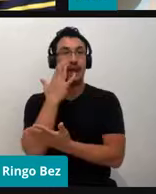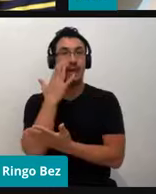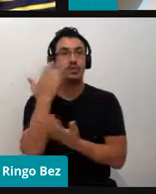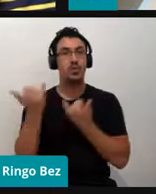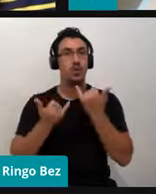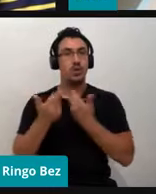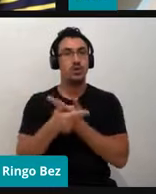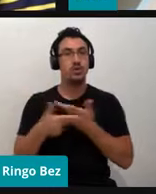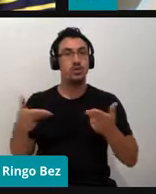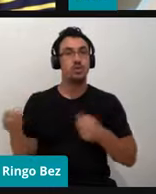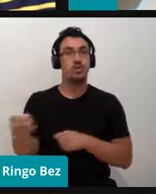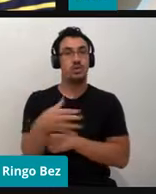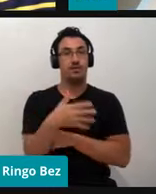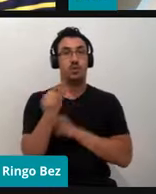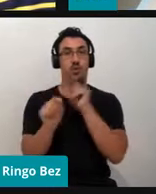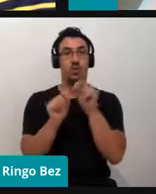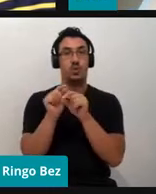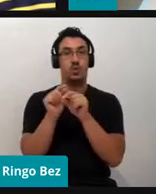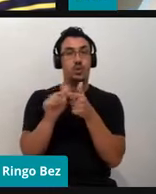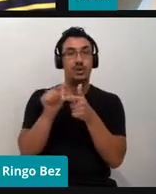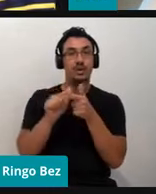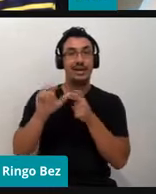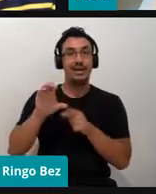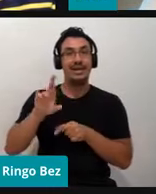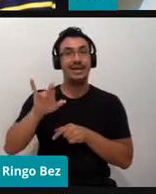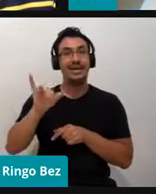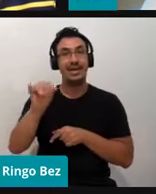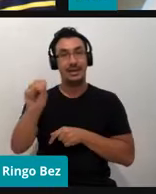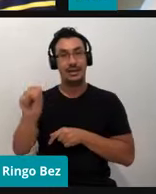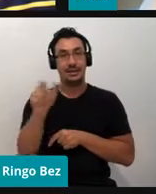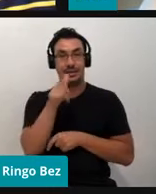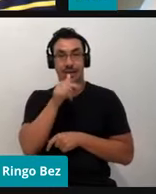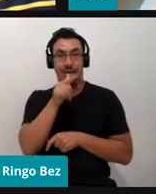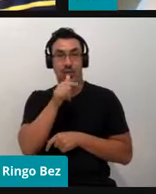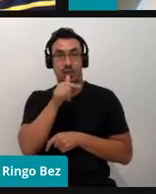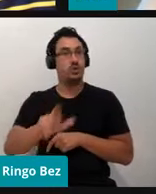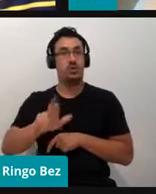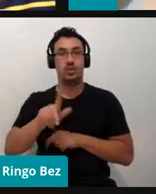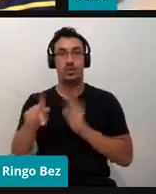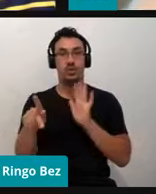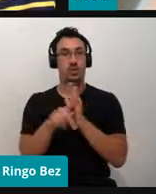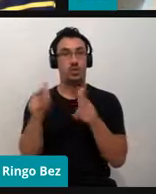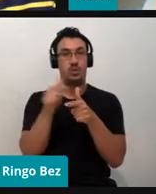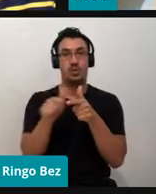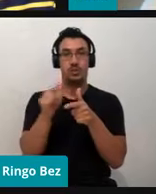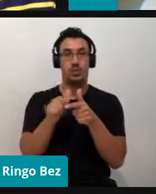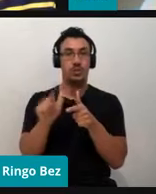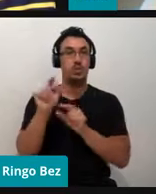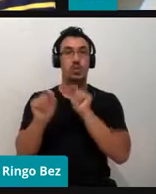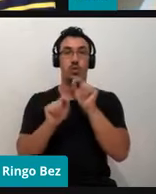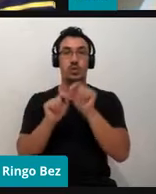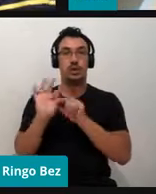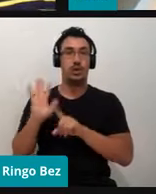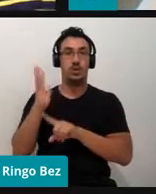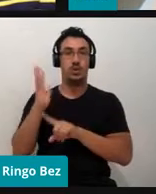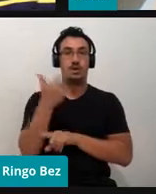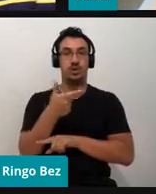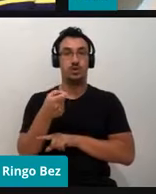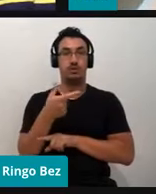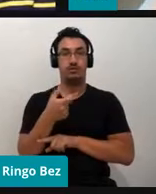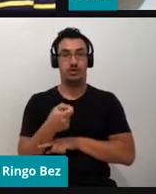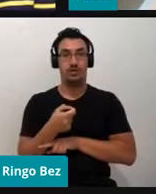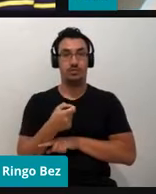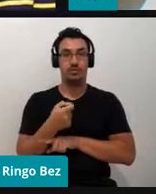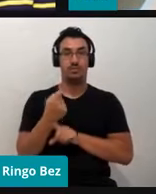esta crise hídrica é que ela não é uma catástrofe que está ocorrendo em 2020 ou que